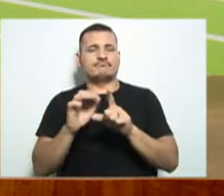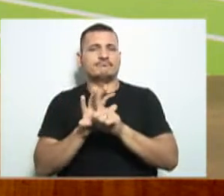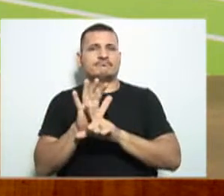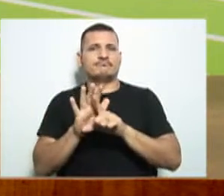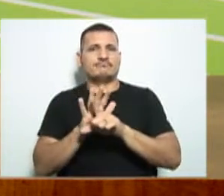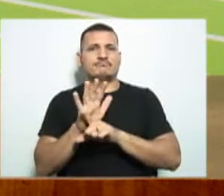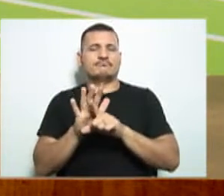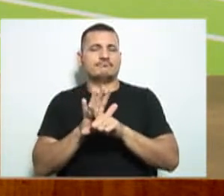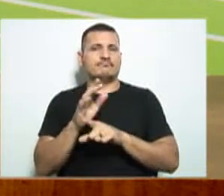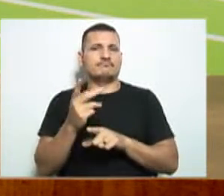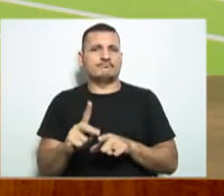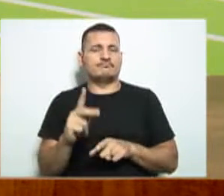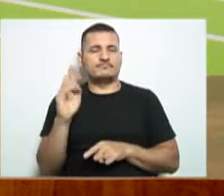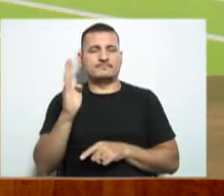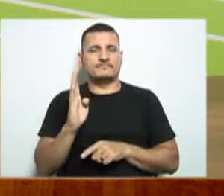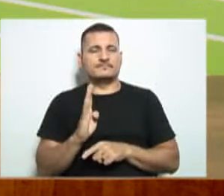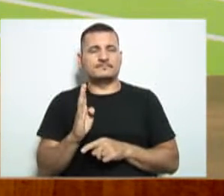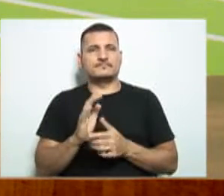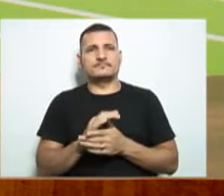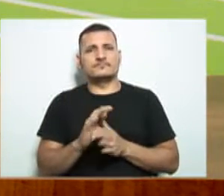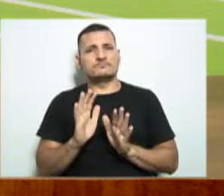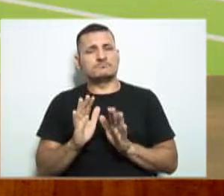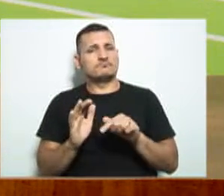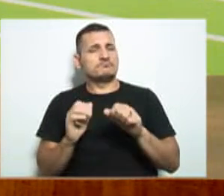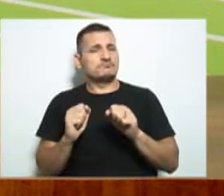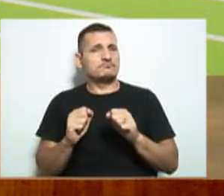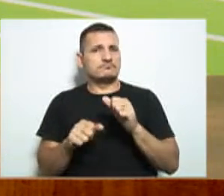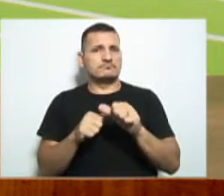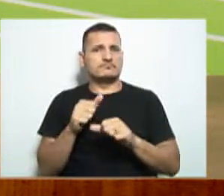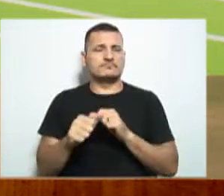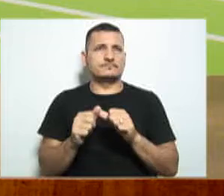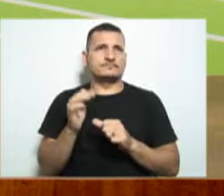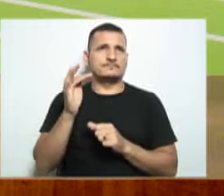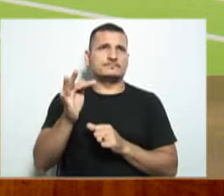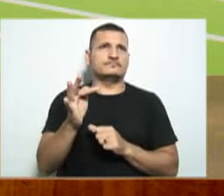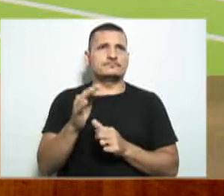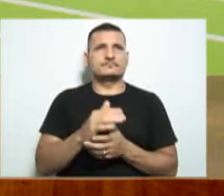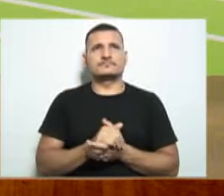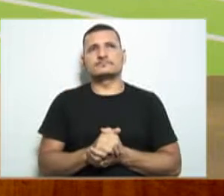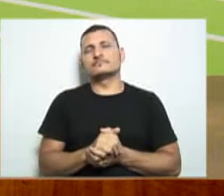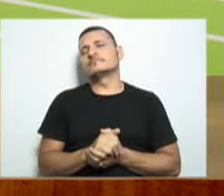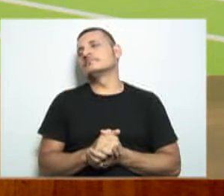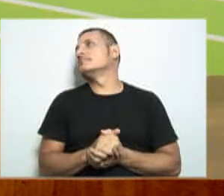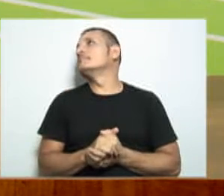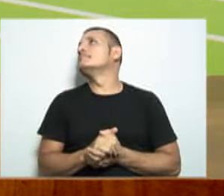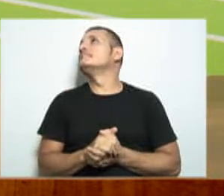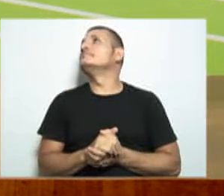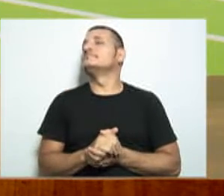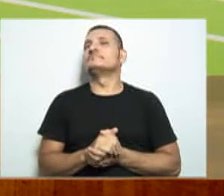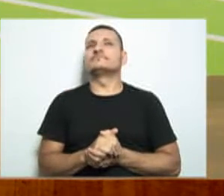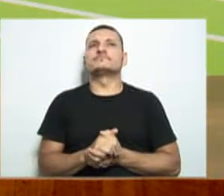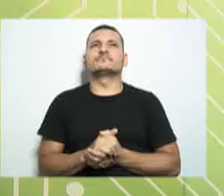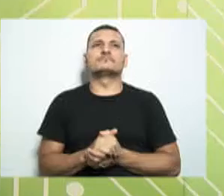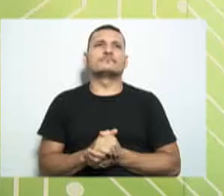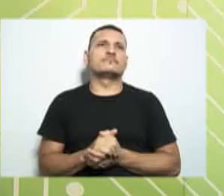tributária aqui no Brasil. Mas não quer dizer que isso possa mudar, ok? Vamos lá, continuando com a professora